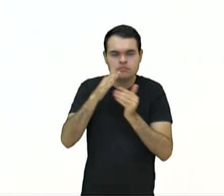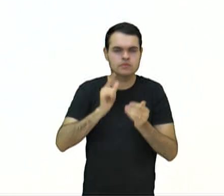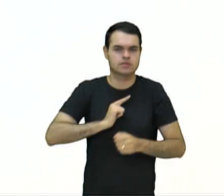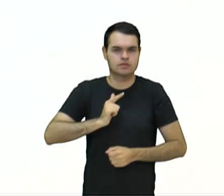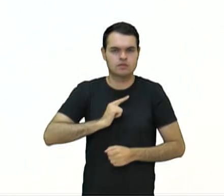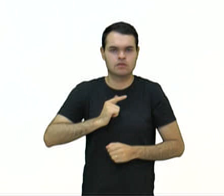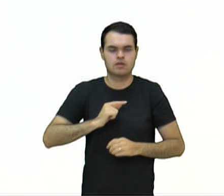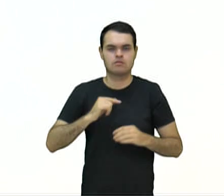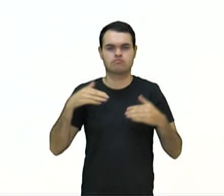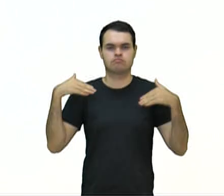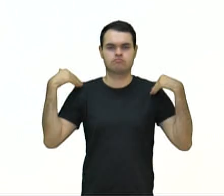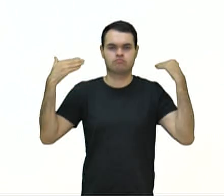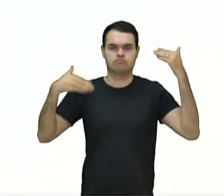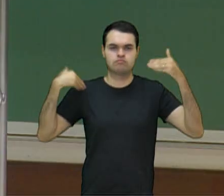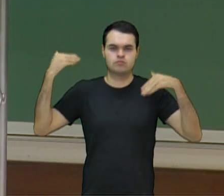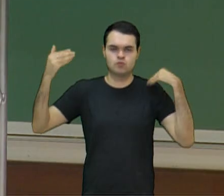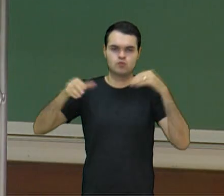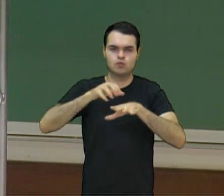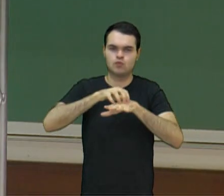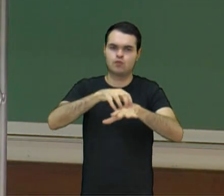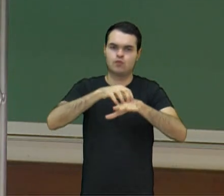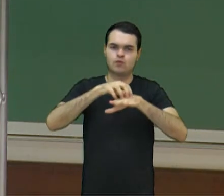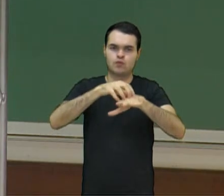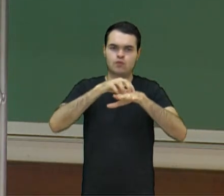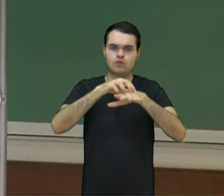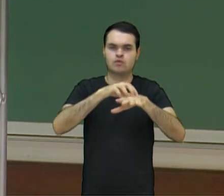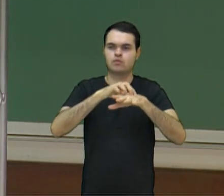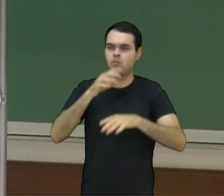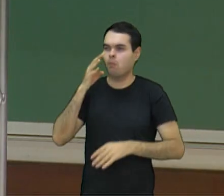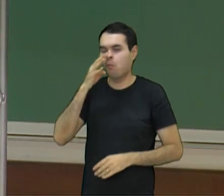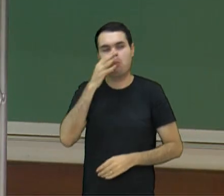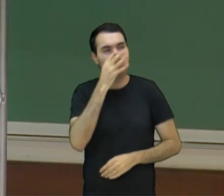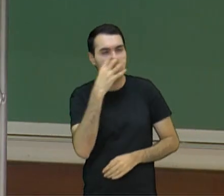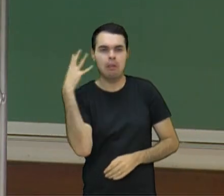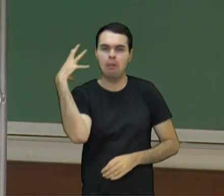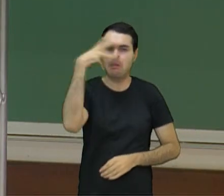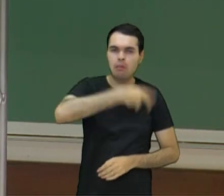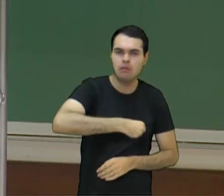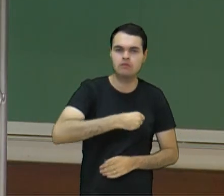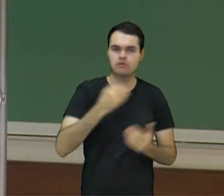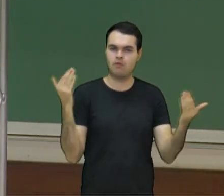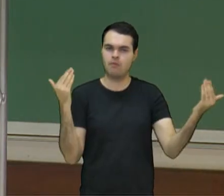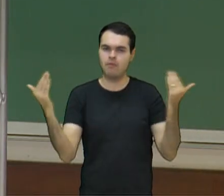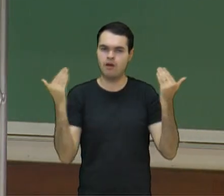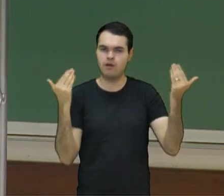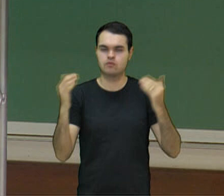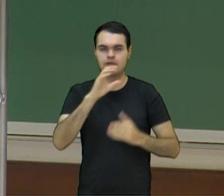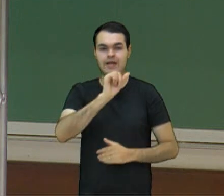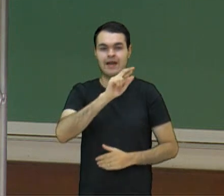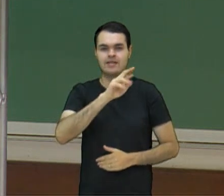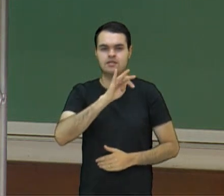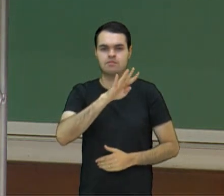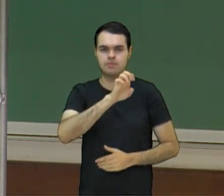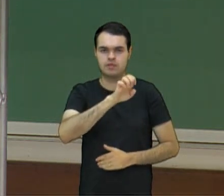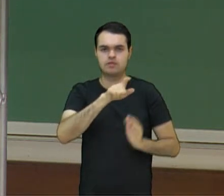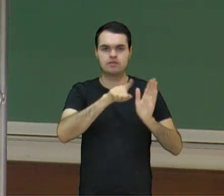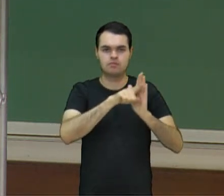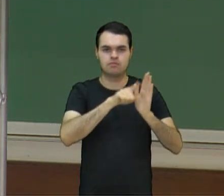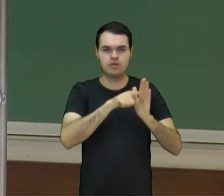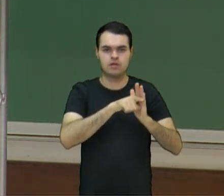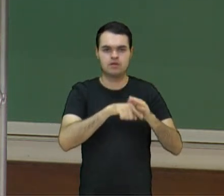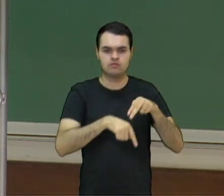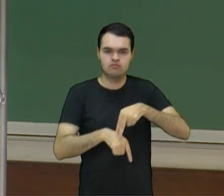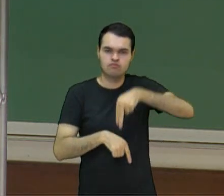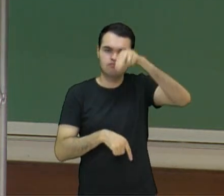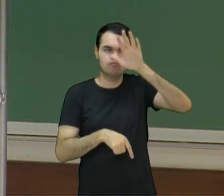temos turismo, são belas paisagens, né? São comparados aí ao Mar do Caribe, ao nosso litoral nordestino, ali em Fernando